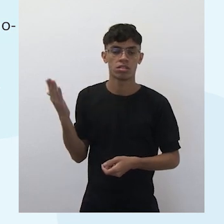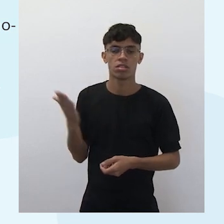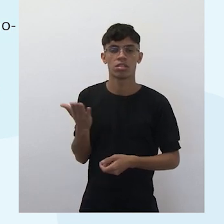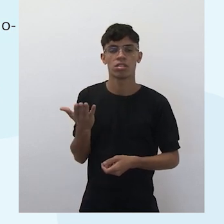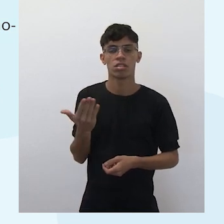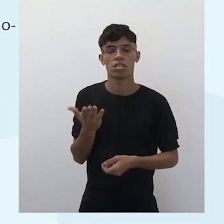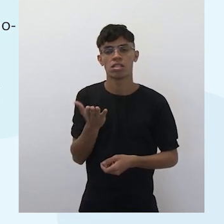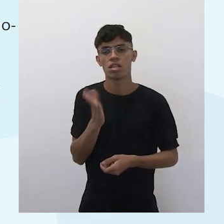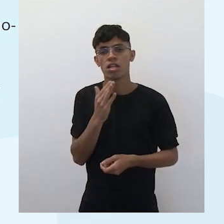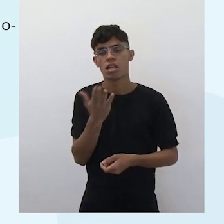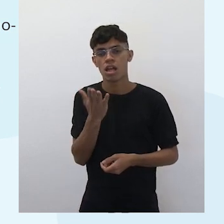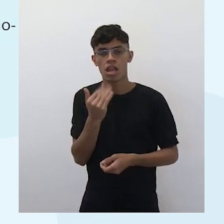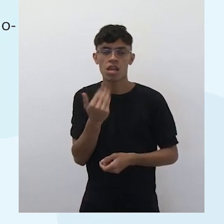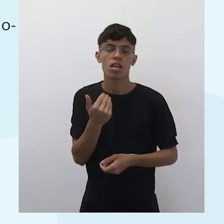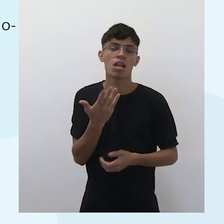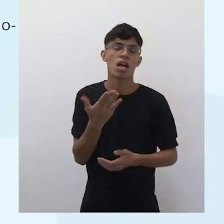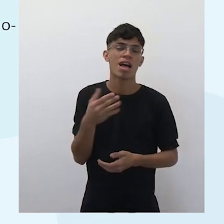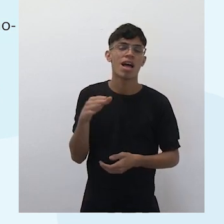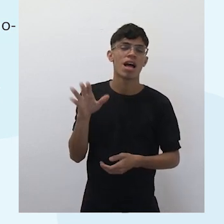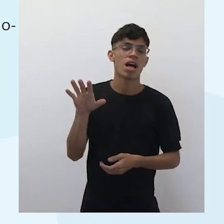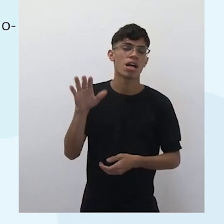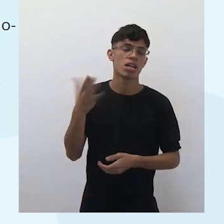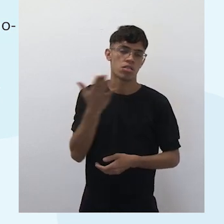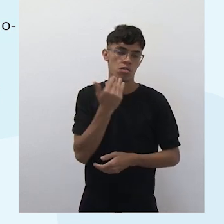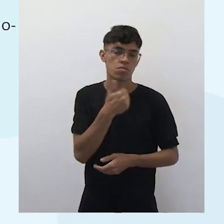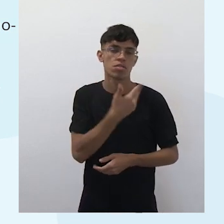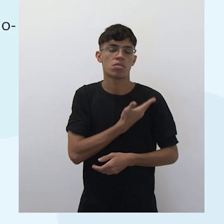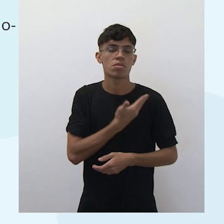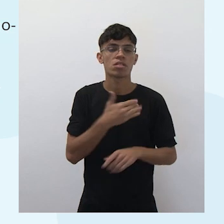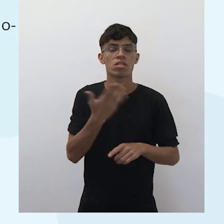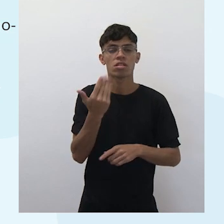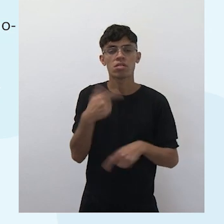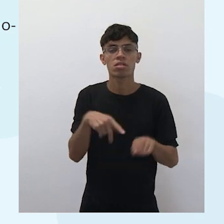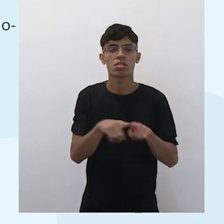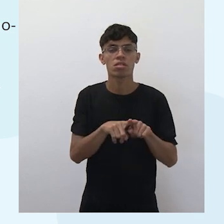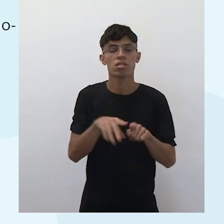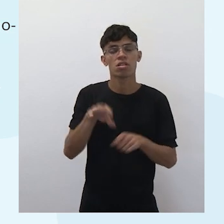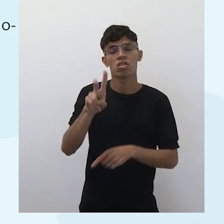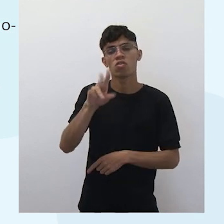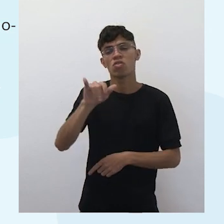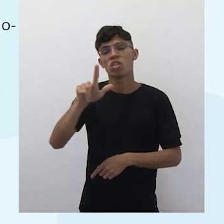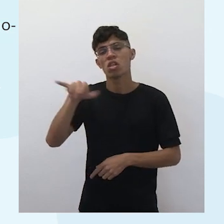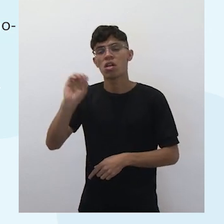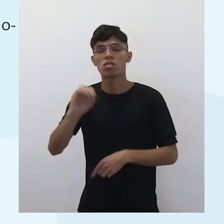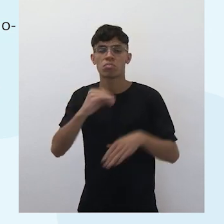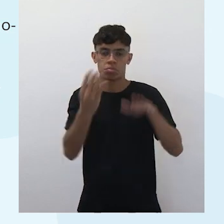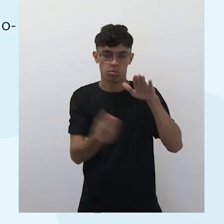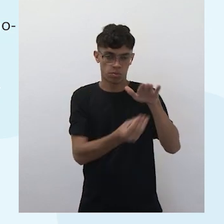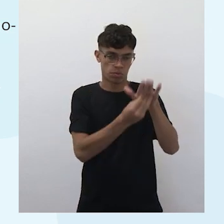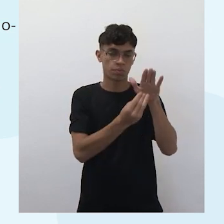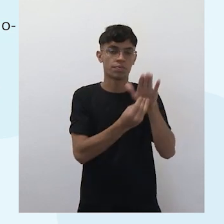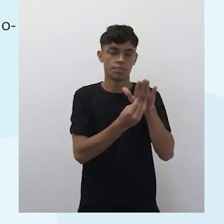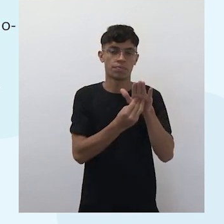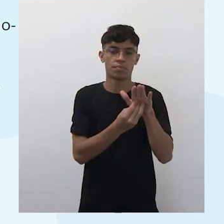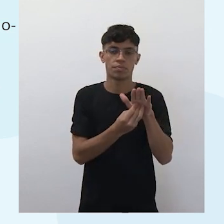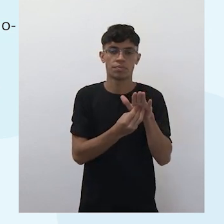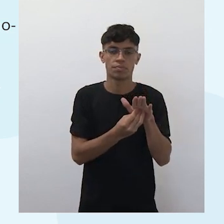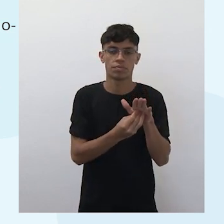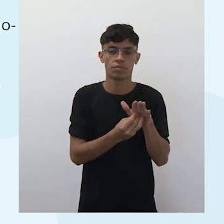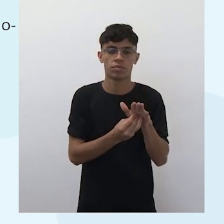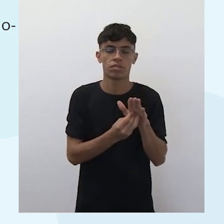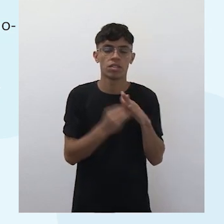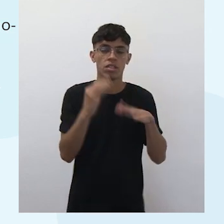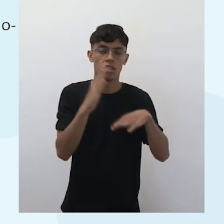alimentos amigos versus alimentos vilões, do coração, do HCOR, e opositório também, das questões